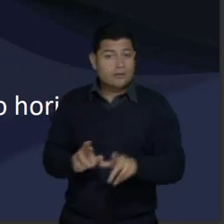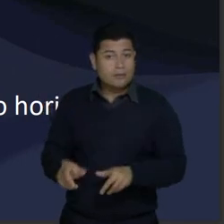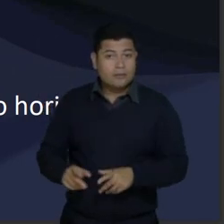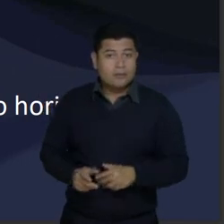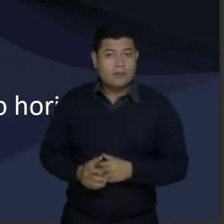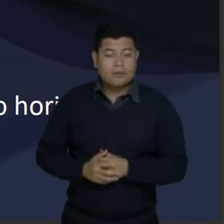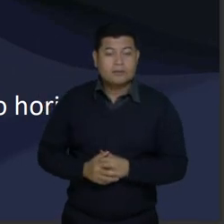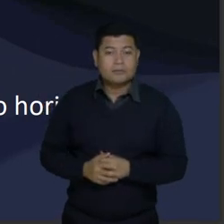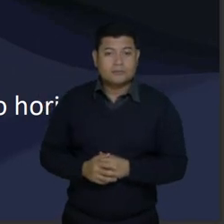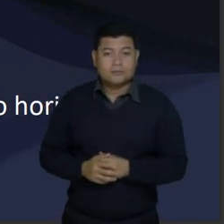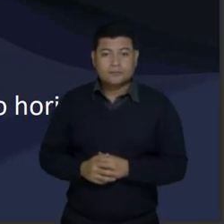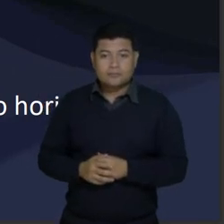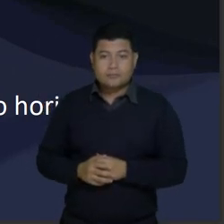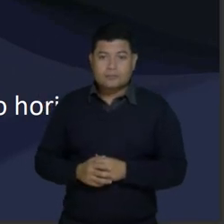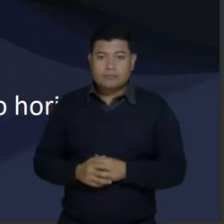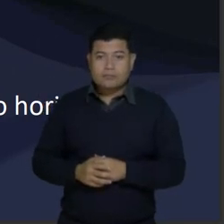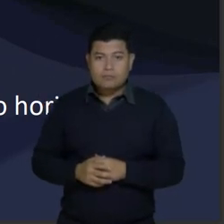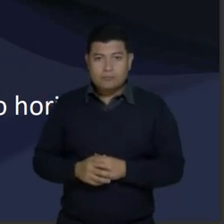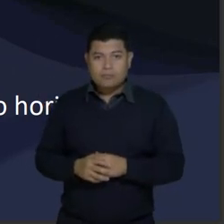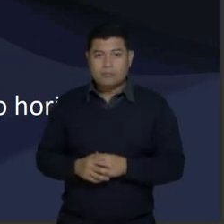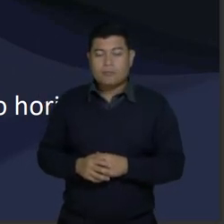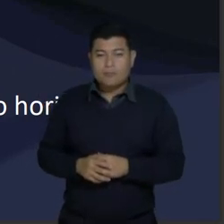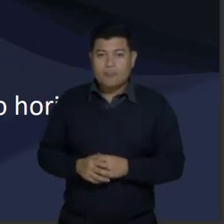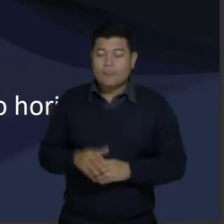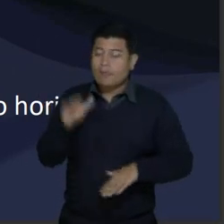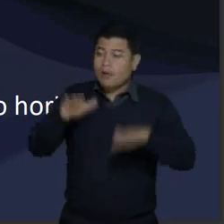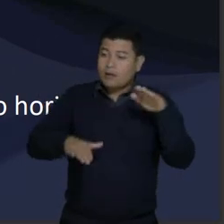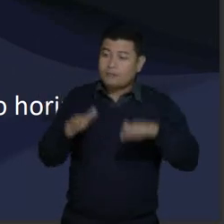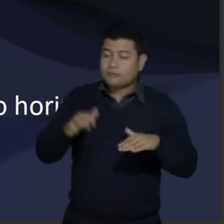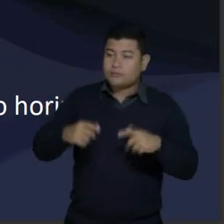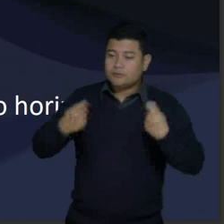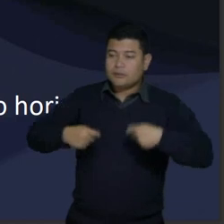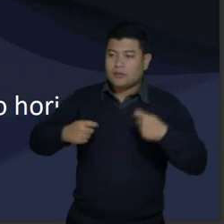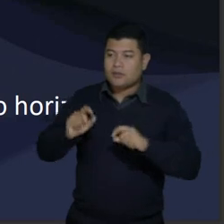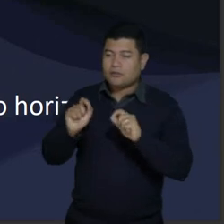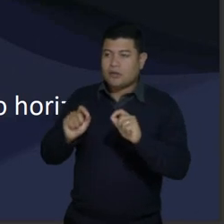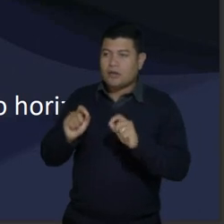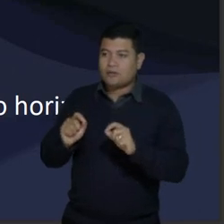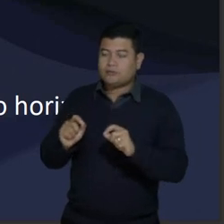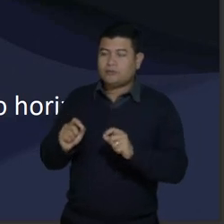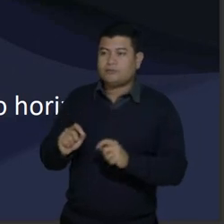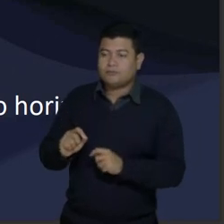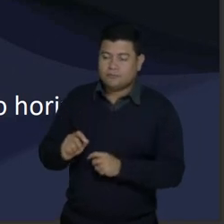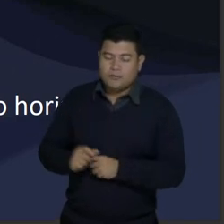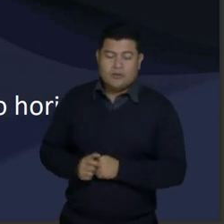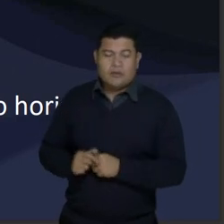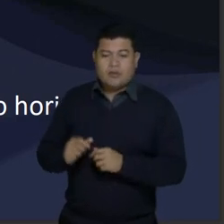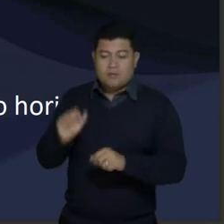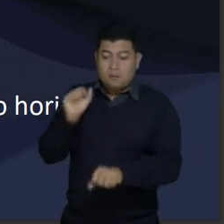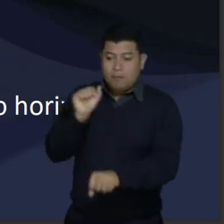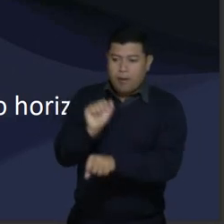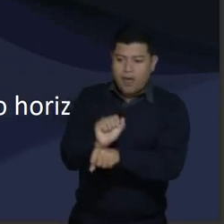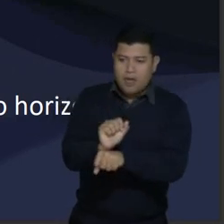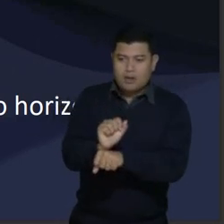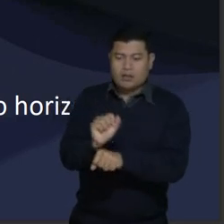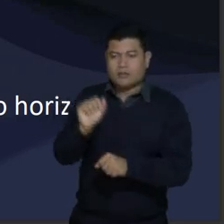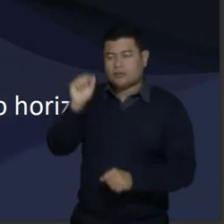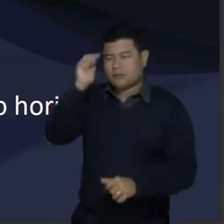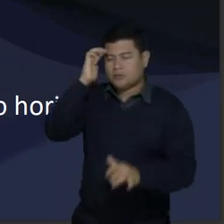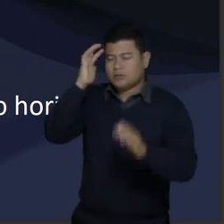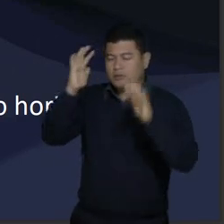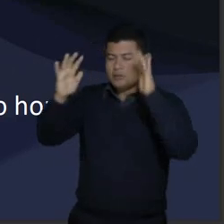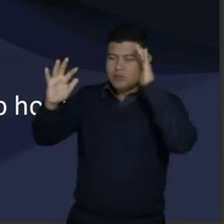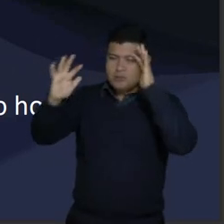tem muitas vez a gente precisa fechar um pouquinho os olhos e abrir de novo para conseguir enxergar